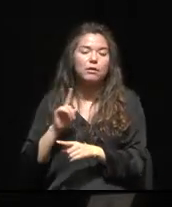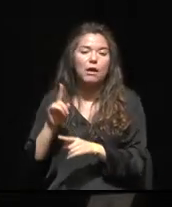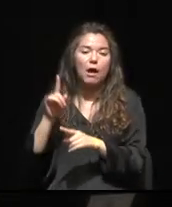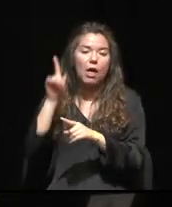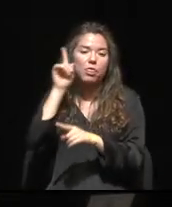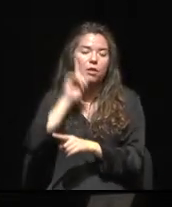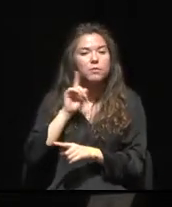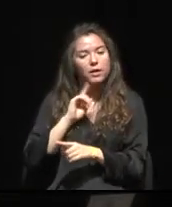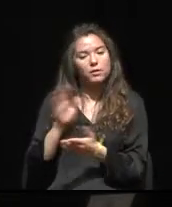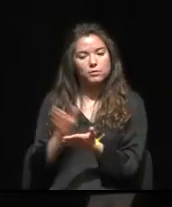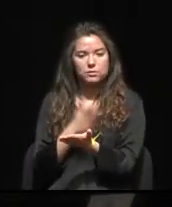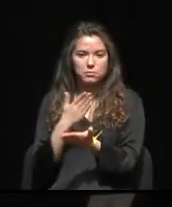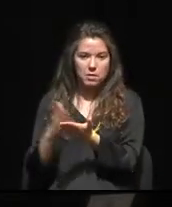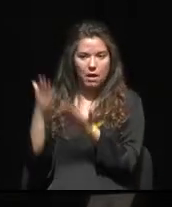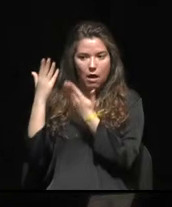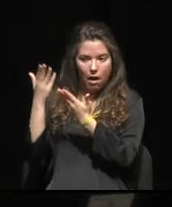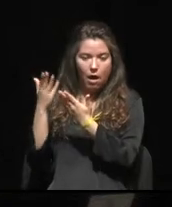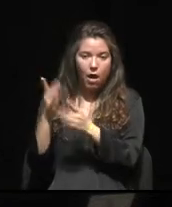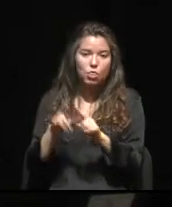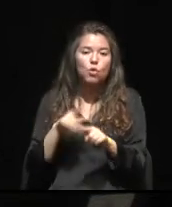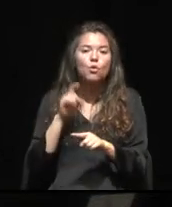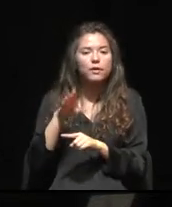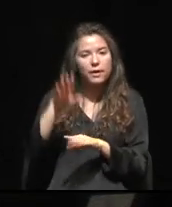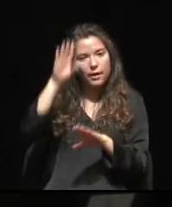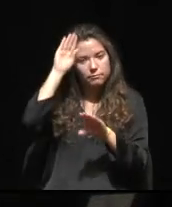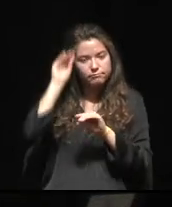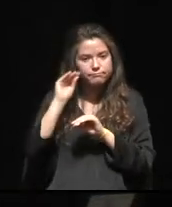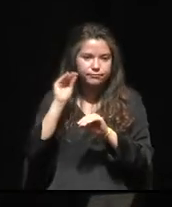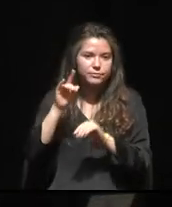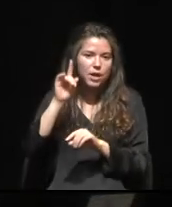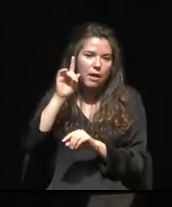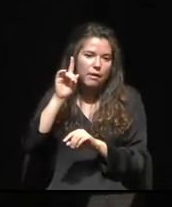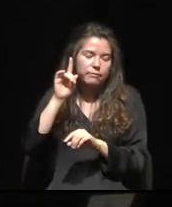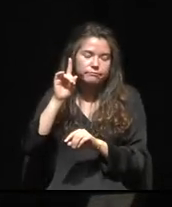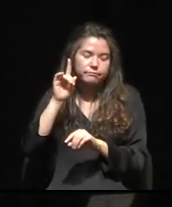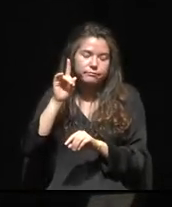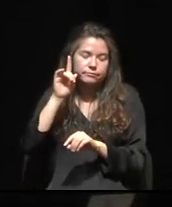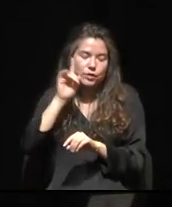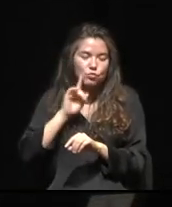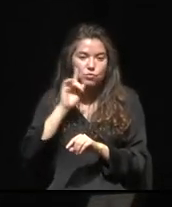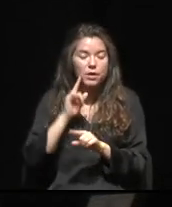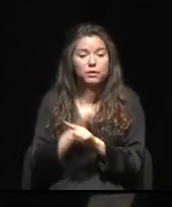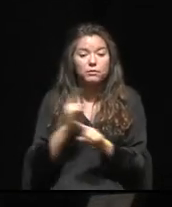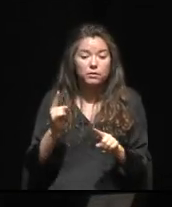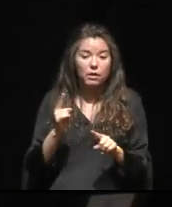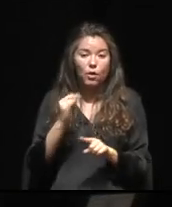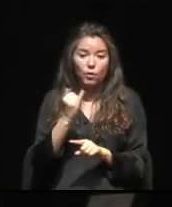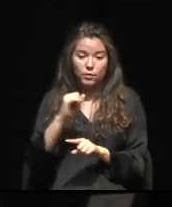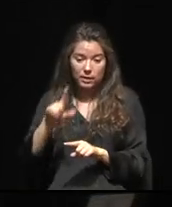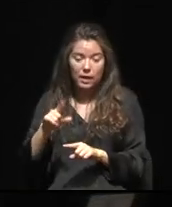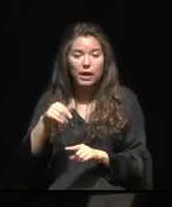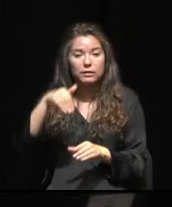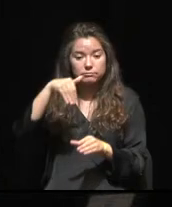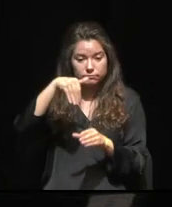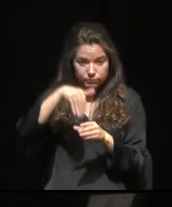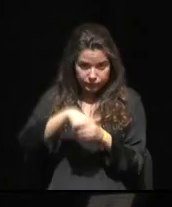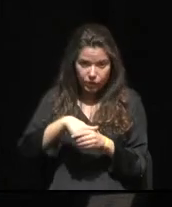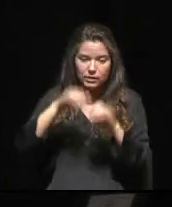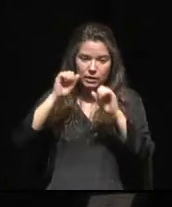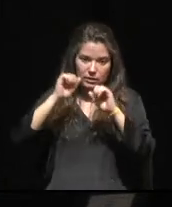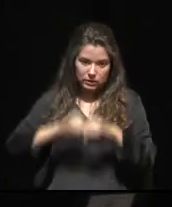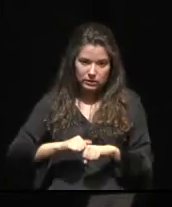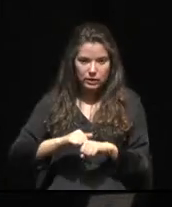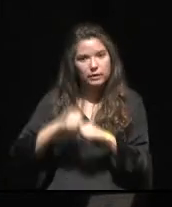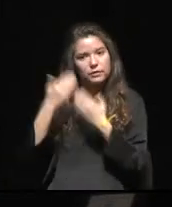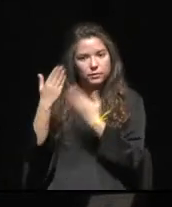de separar as homenagens daquilo que é a instrumentalização das mulheres a iniciativa Liberal votará a favor dos votos de homenagem